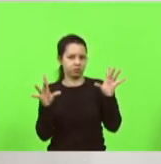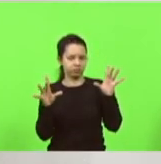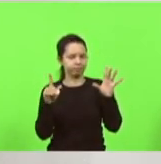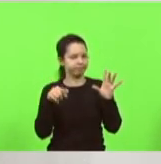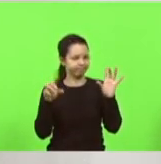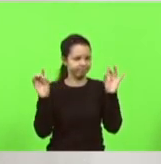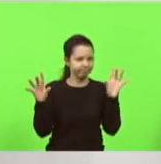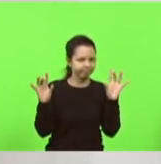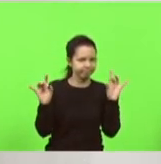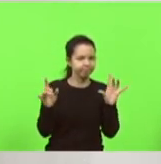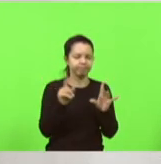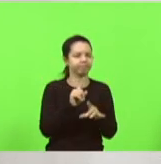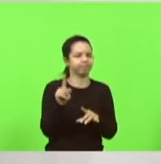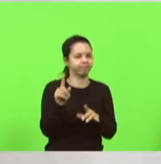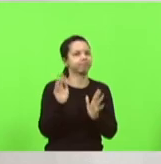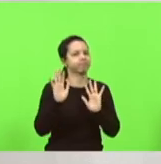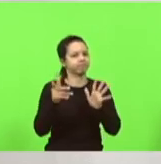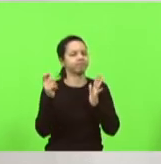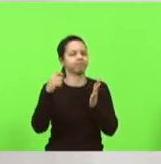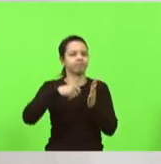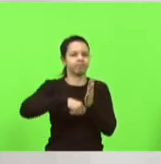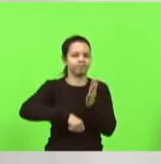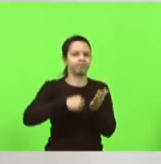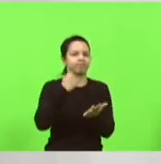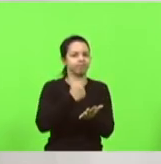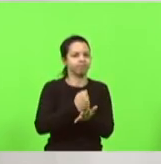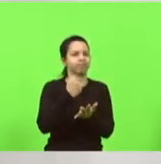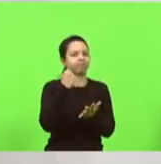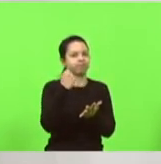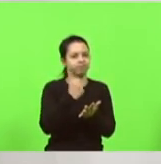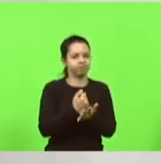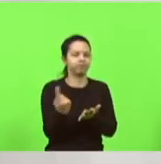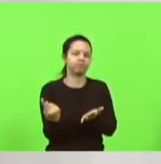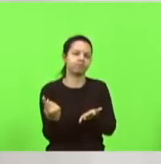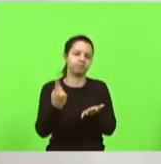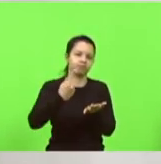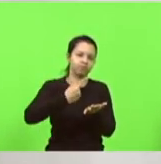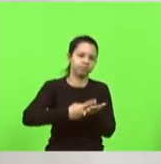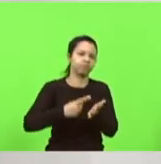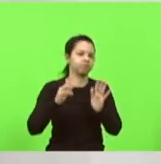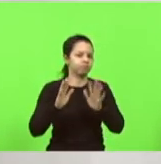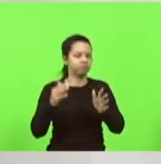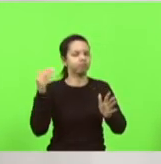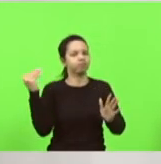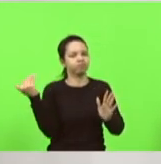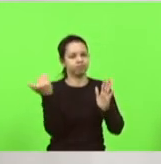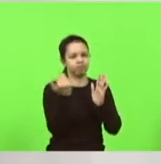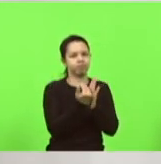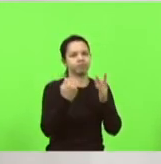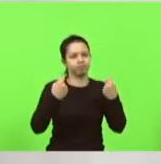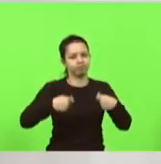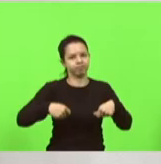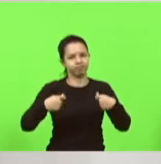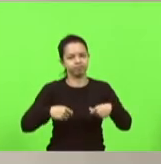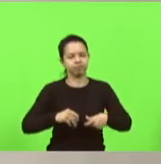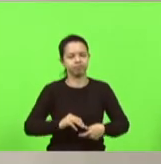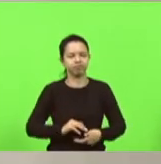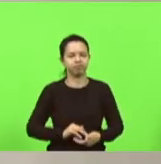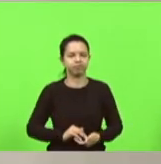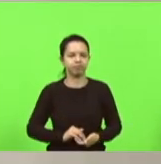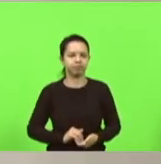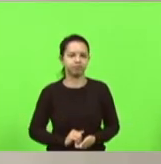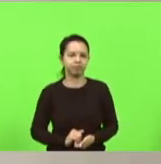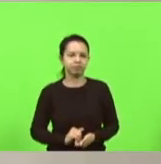Foi assinado, foi contratado, foi combinado e tem que ser cumprido. Obrigado, presidente.